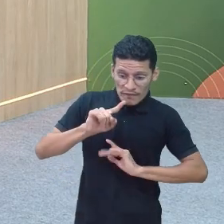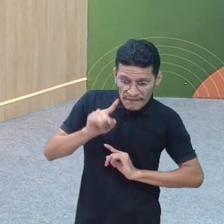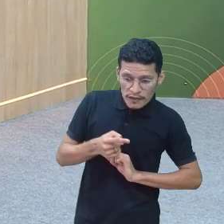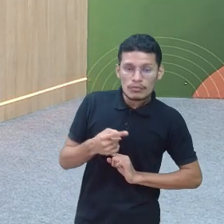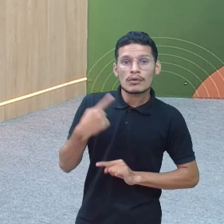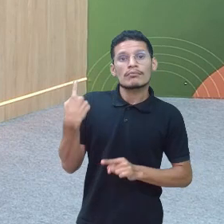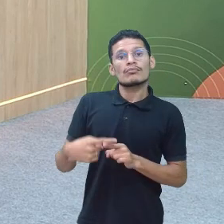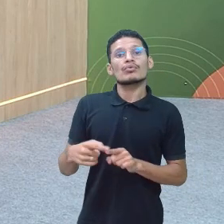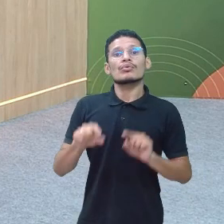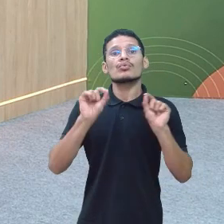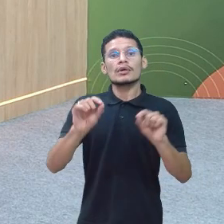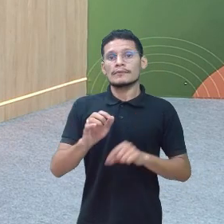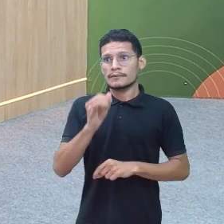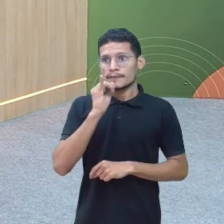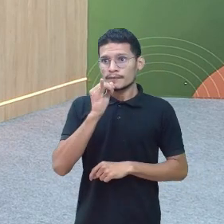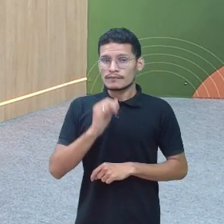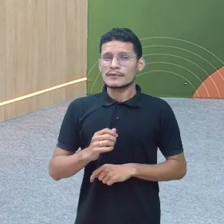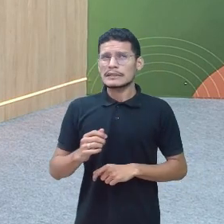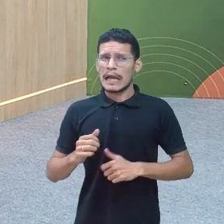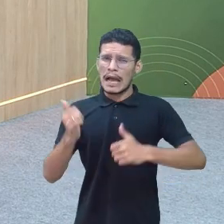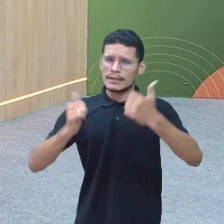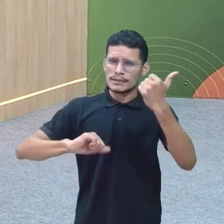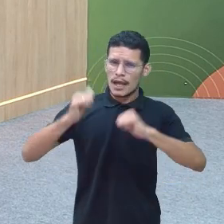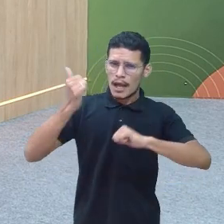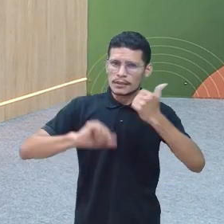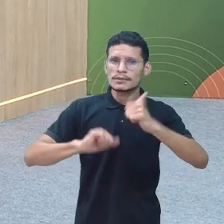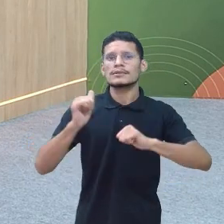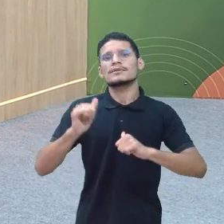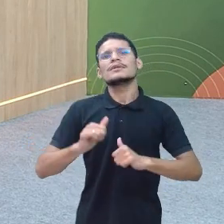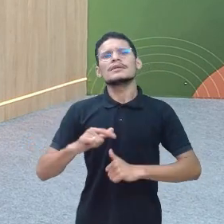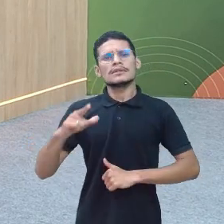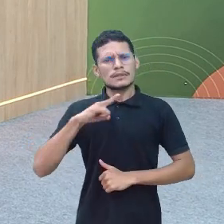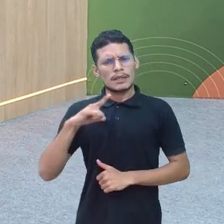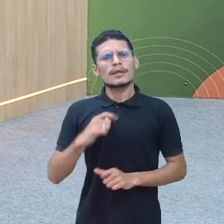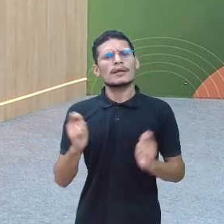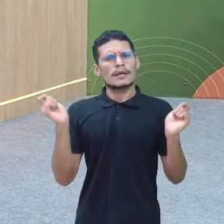efeito de análise, a gente pode fazer o